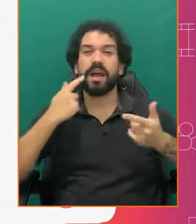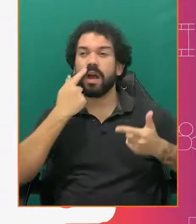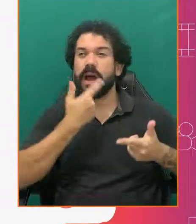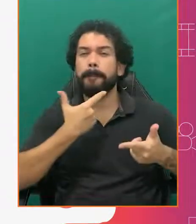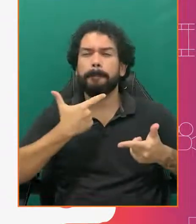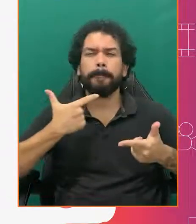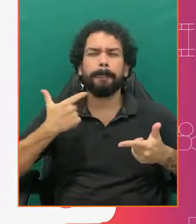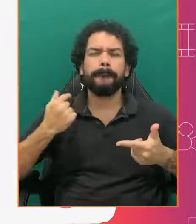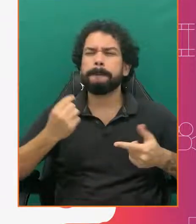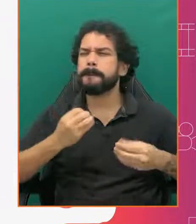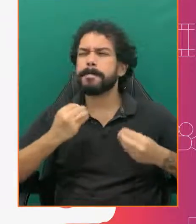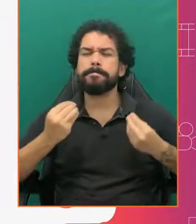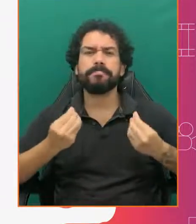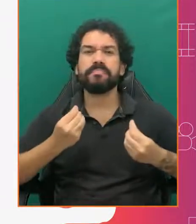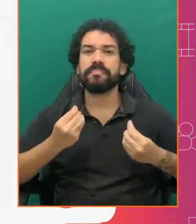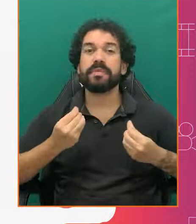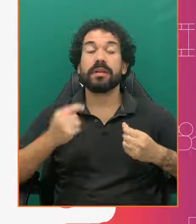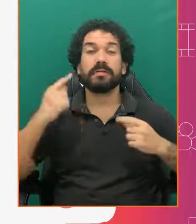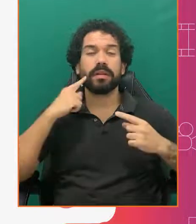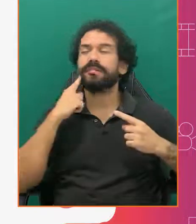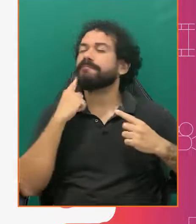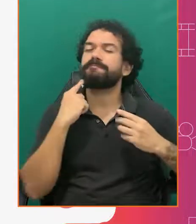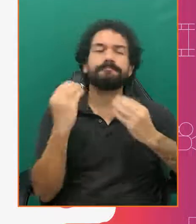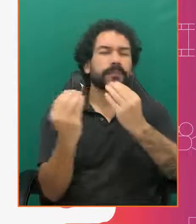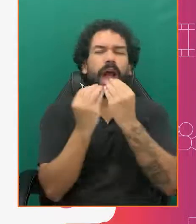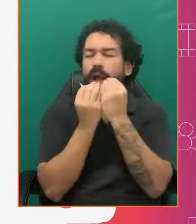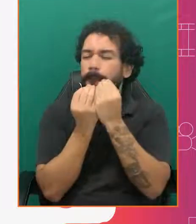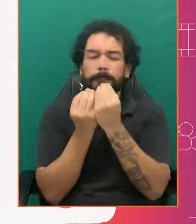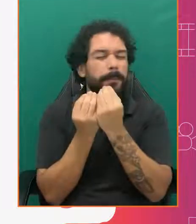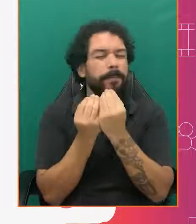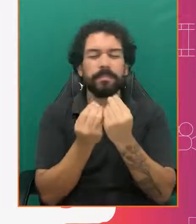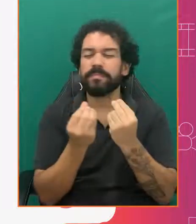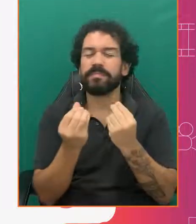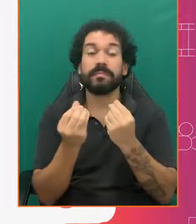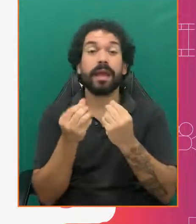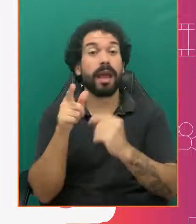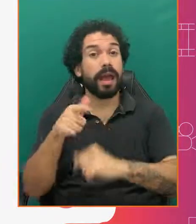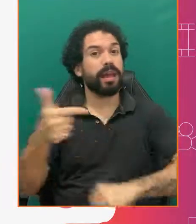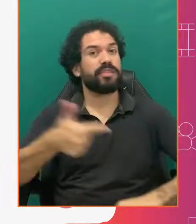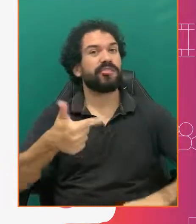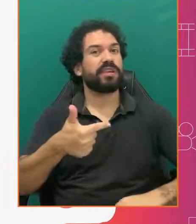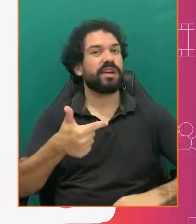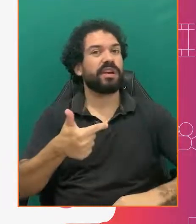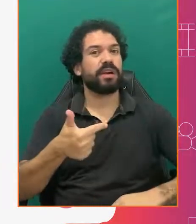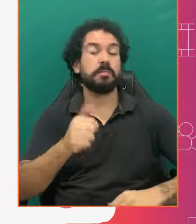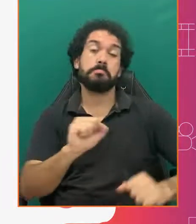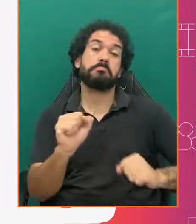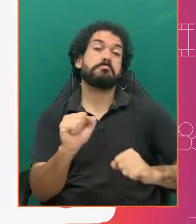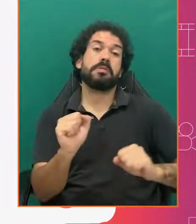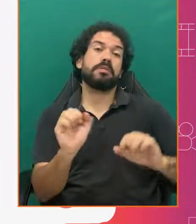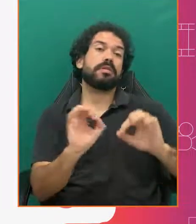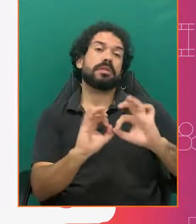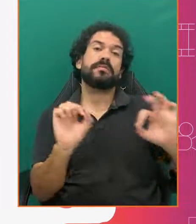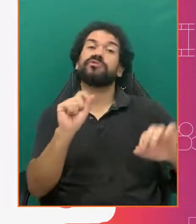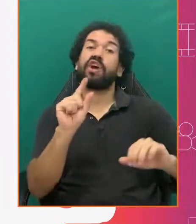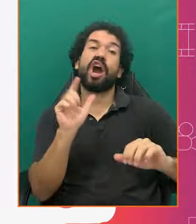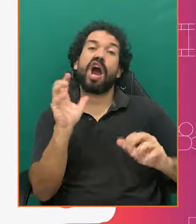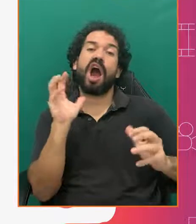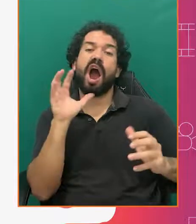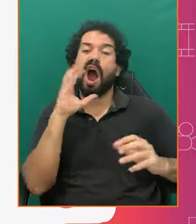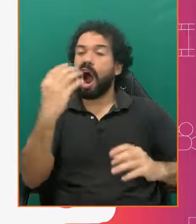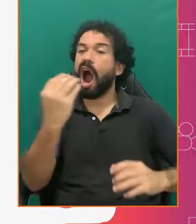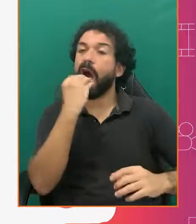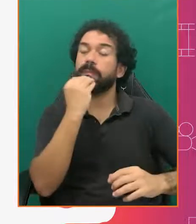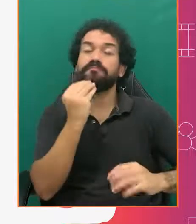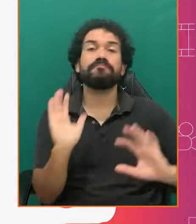lamber os lábios, mexer a cabeça. São ações secundárias porque você podia simplesmente morder o